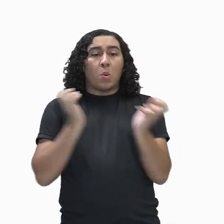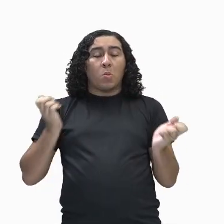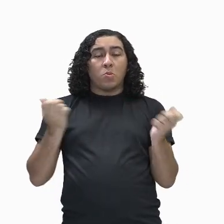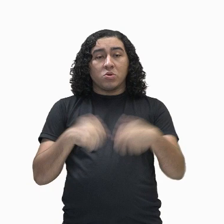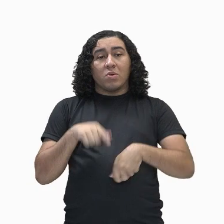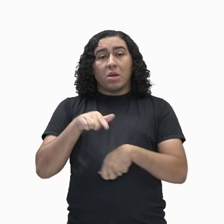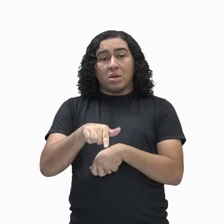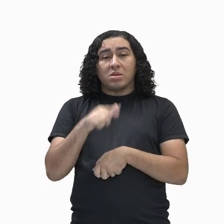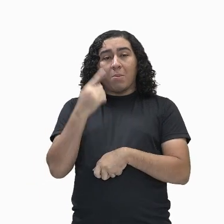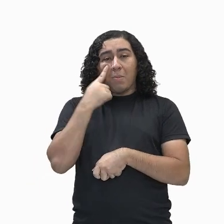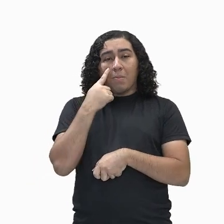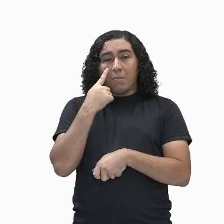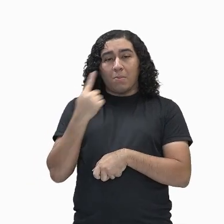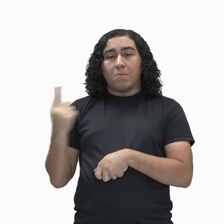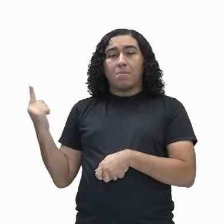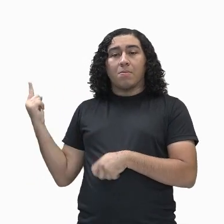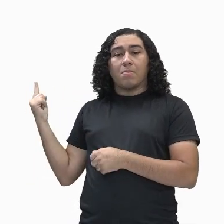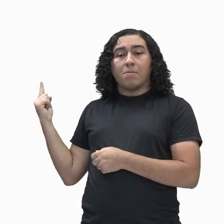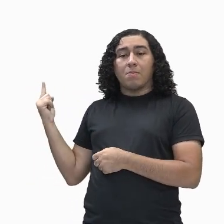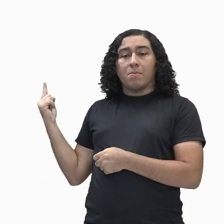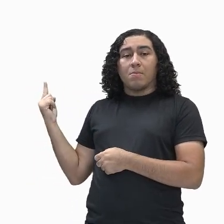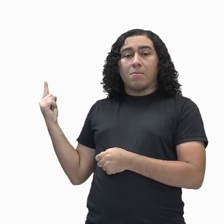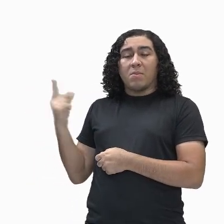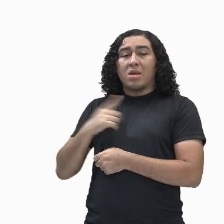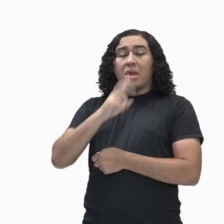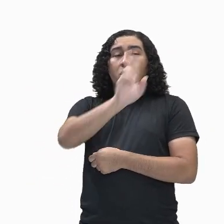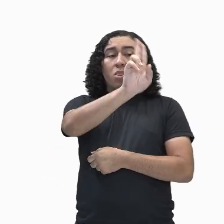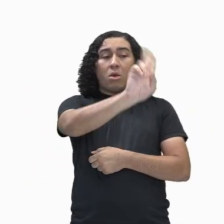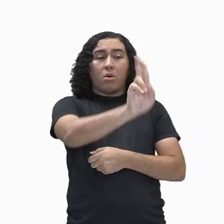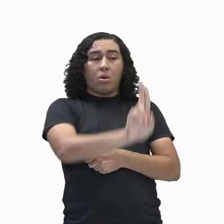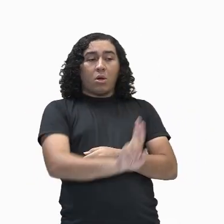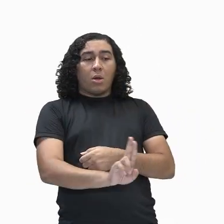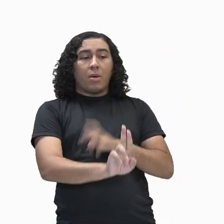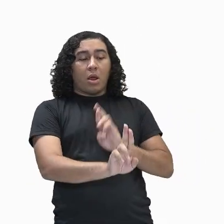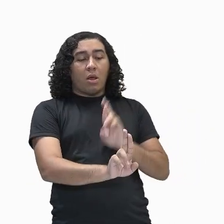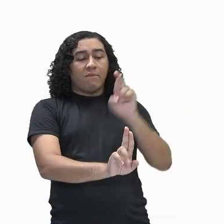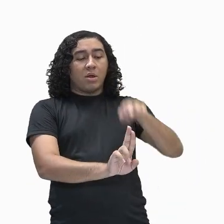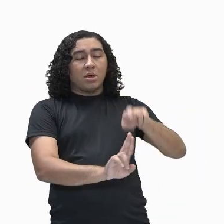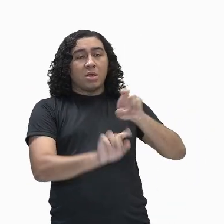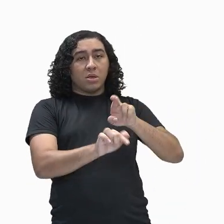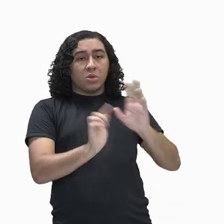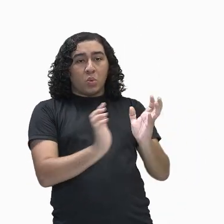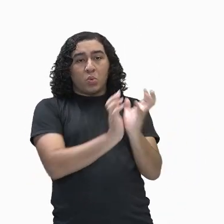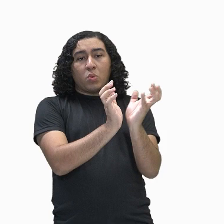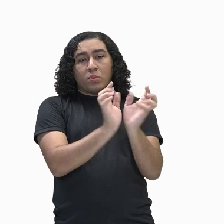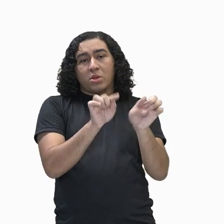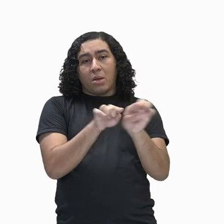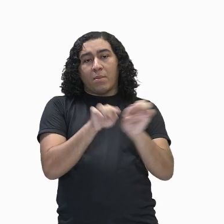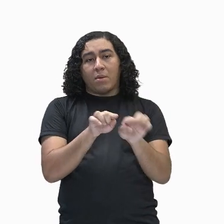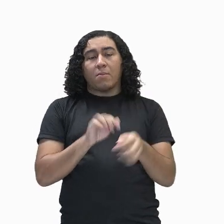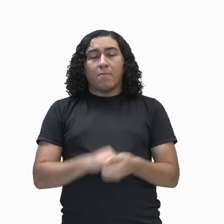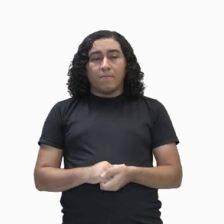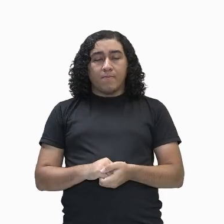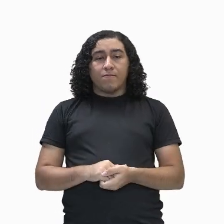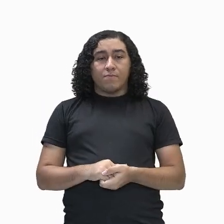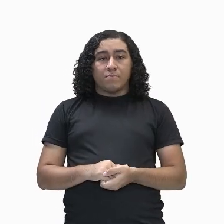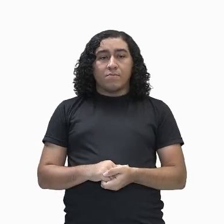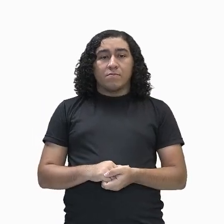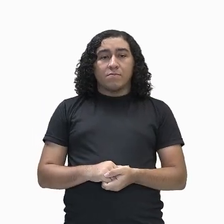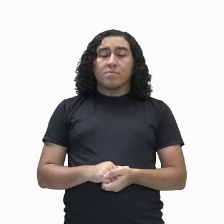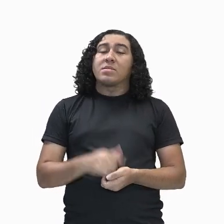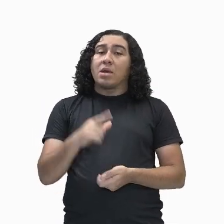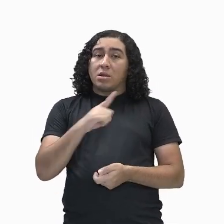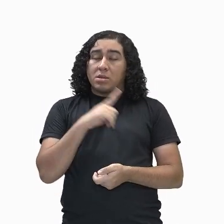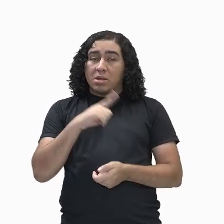das algas. Você observa aí alguns nomes que fazem referências a esses grupos. A gente tem aí o grupo